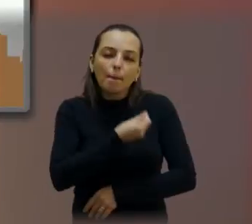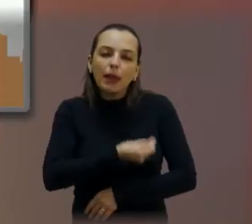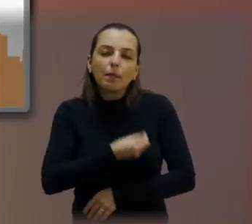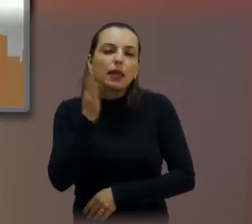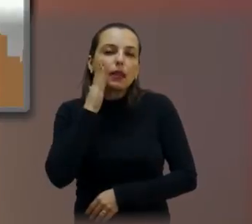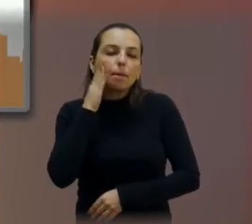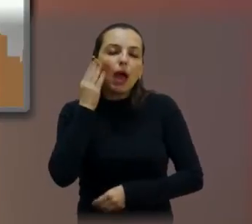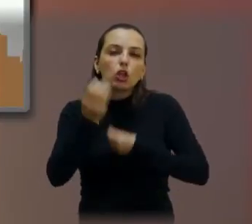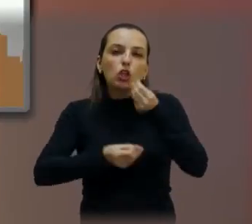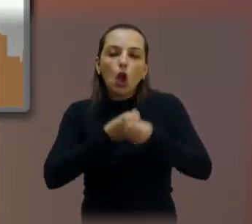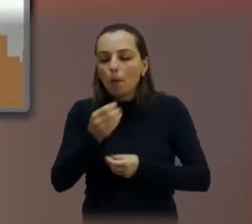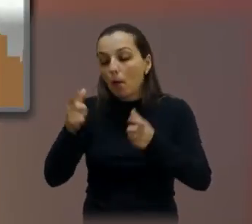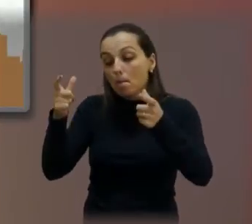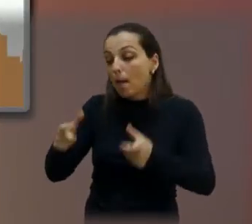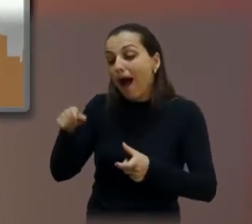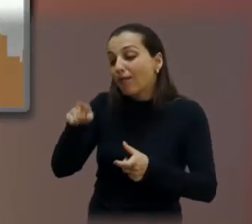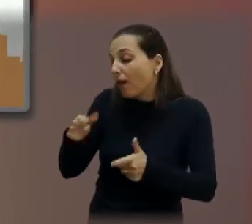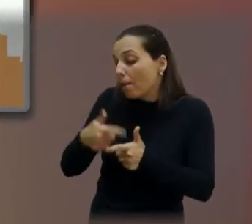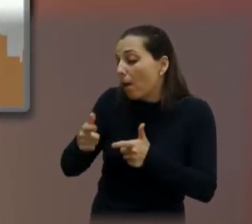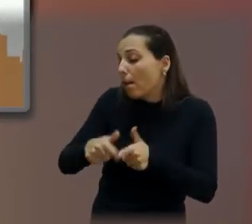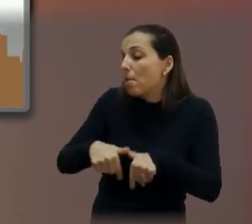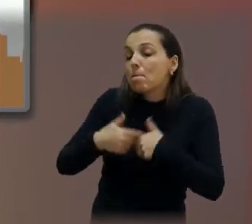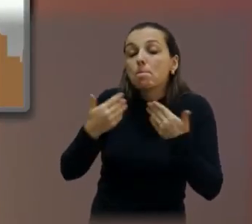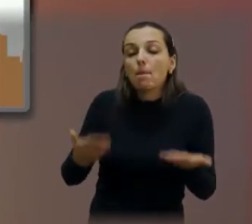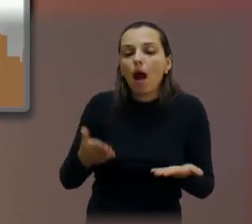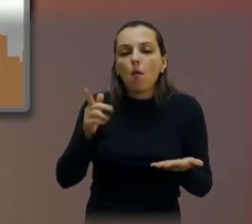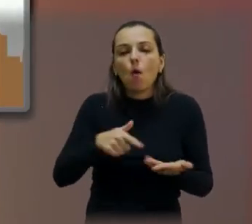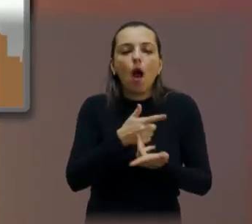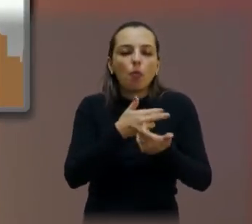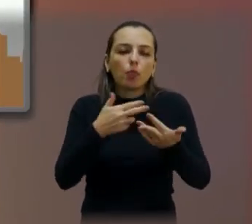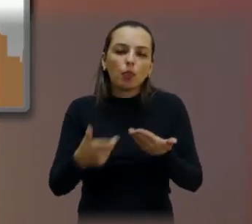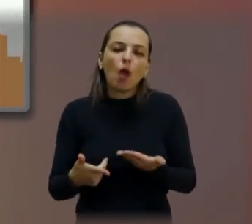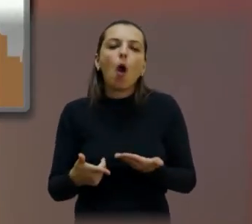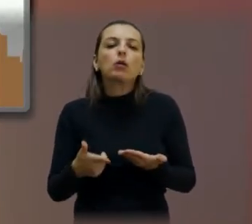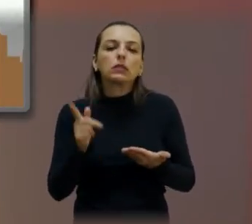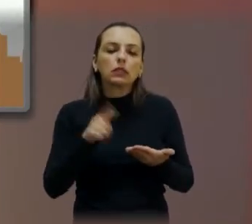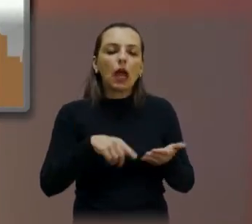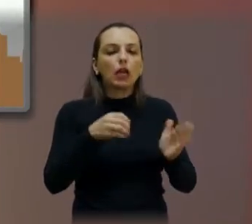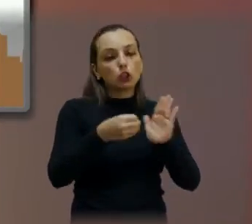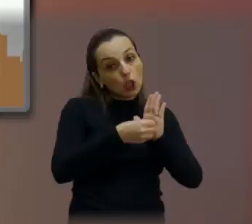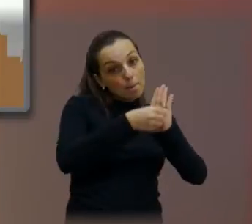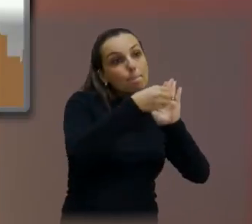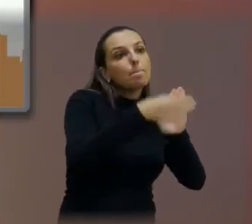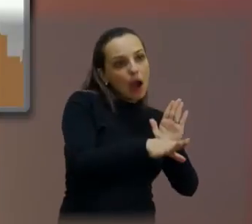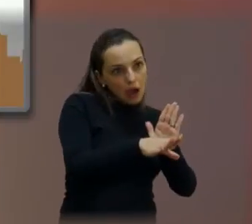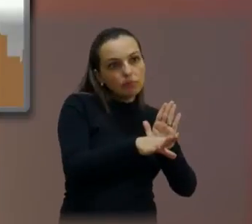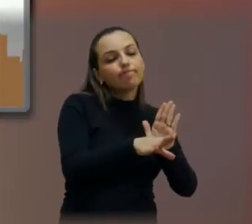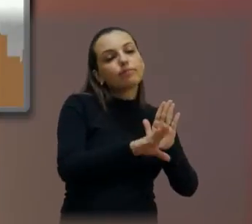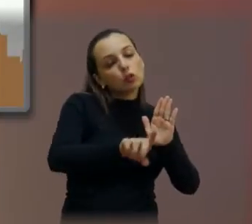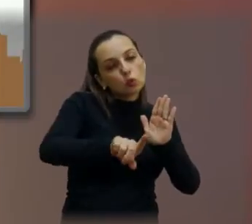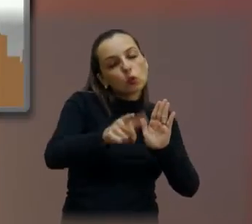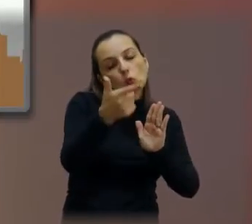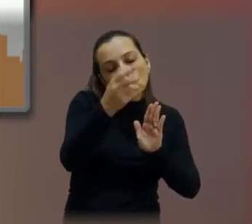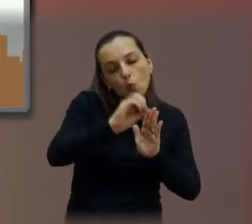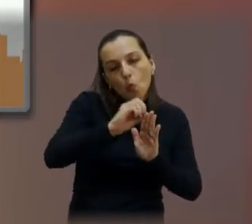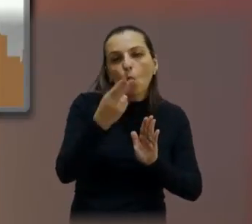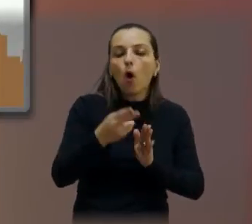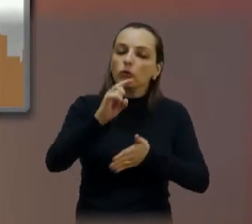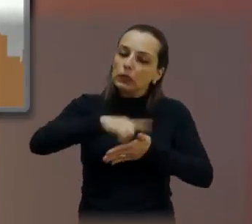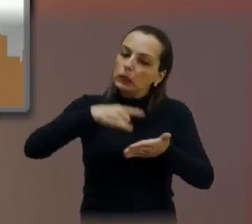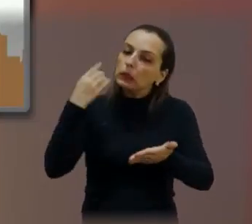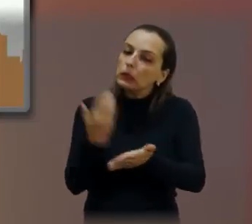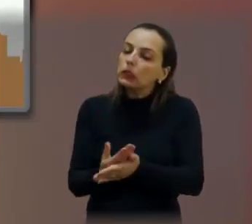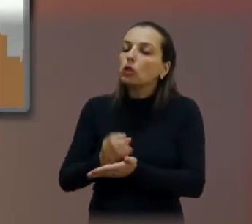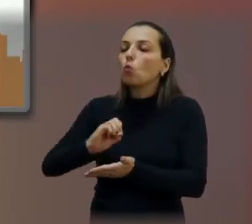às quais nós podemos encaminhar. Algumas delas nós encaminhamos via indicações, outras por requerimentos, outras por